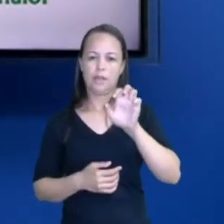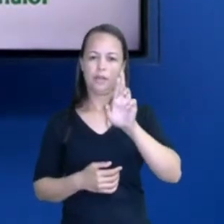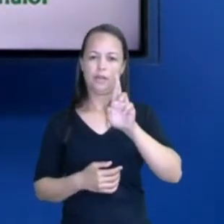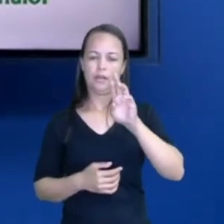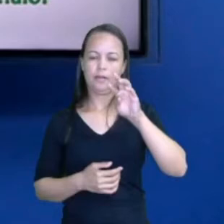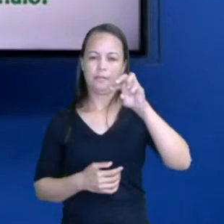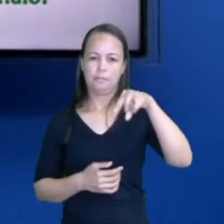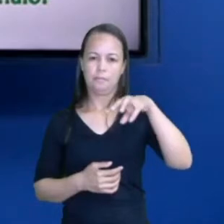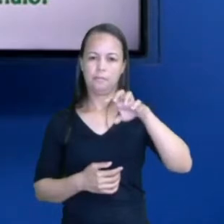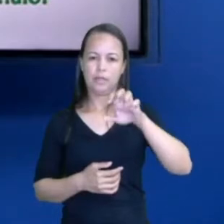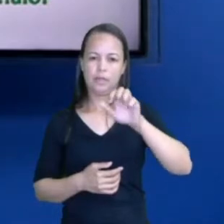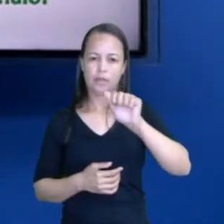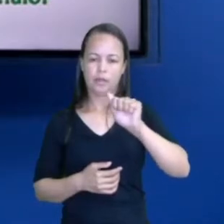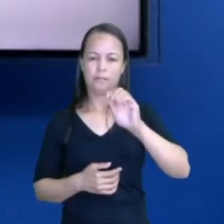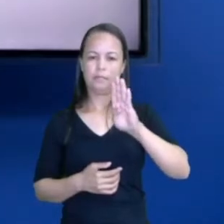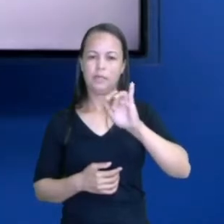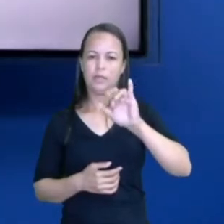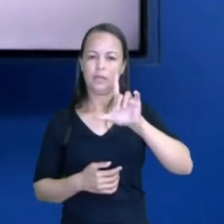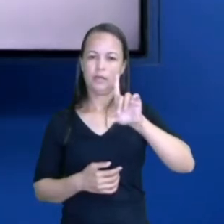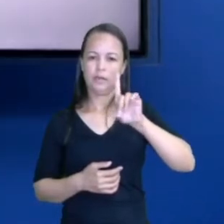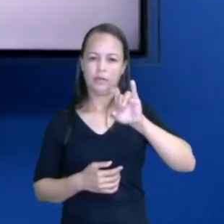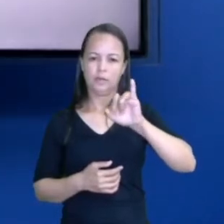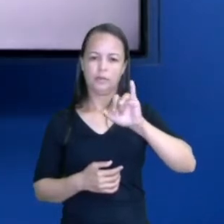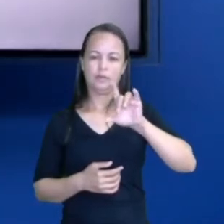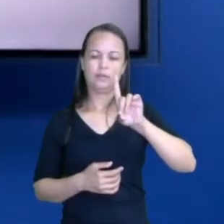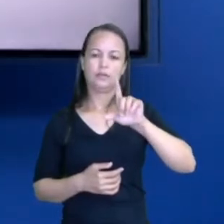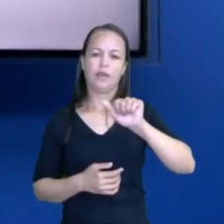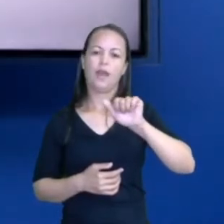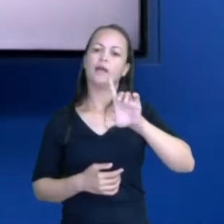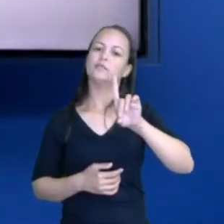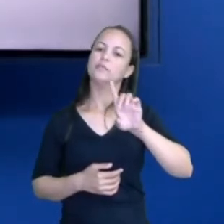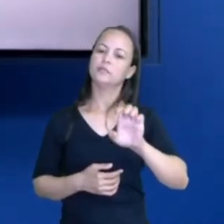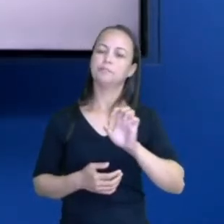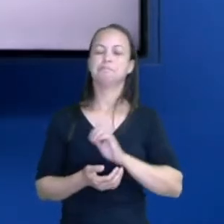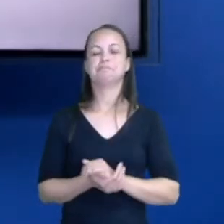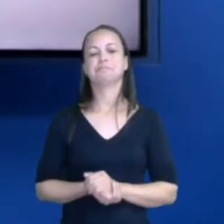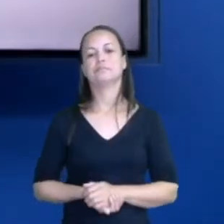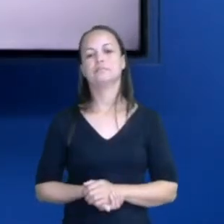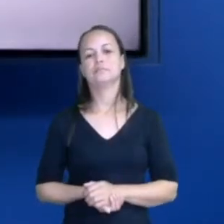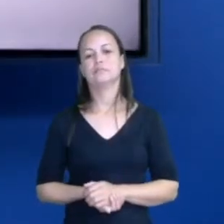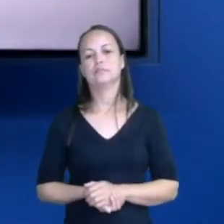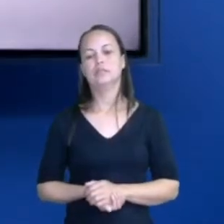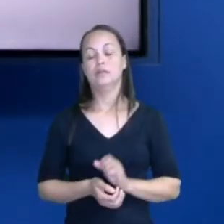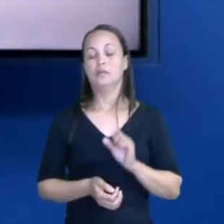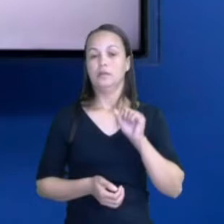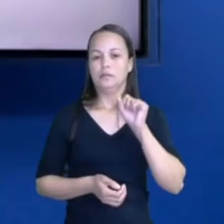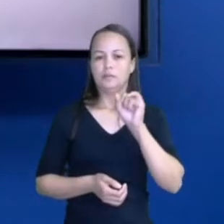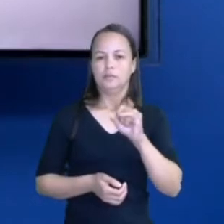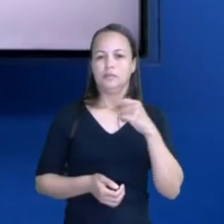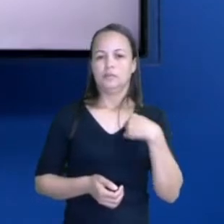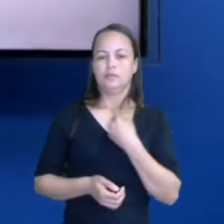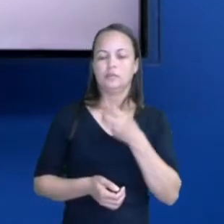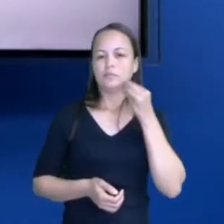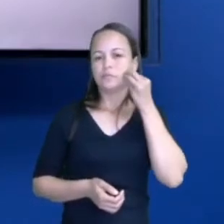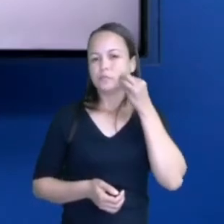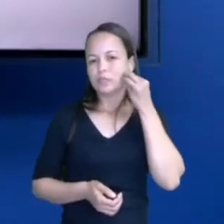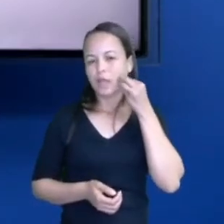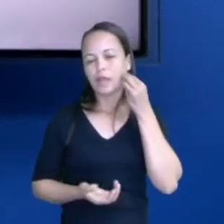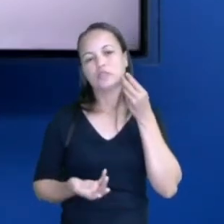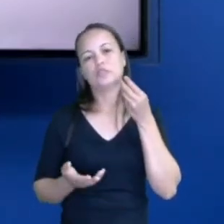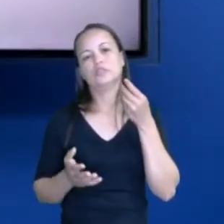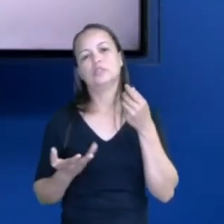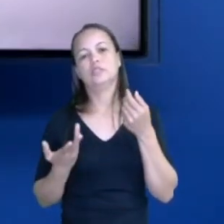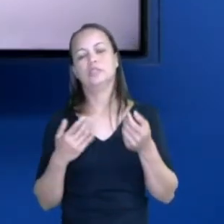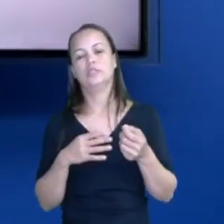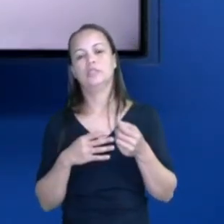algo impermeável, tá certo? Se a gente fizer um teste de permeabilidade, a gente vai